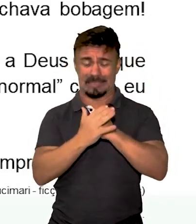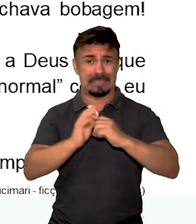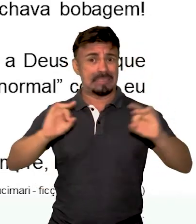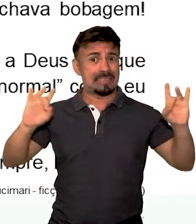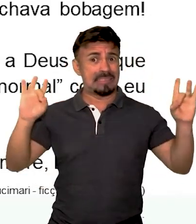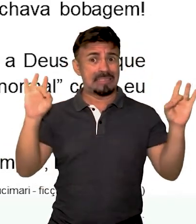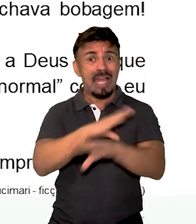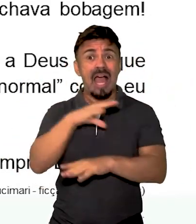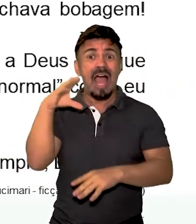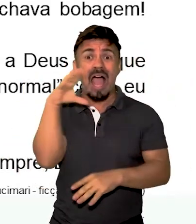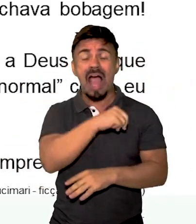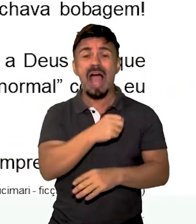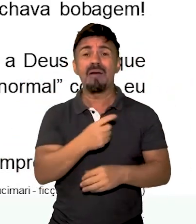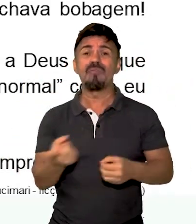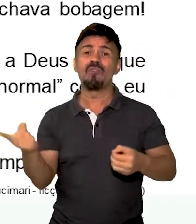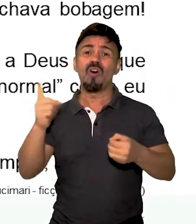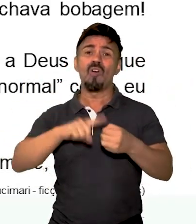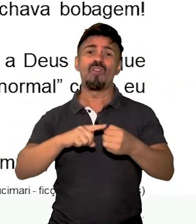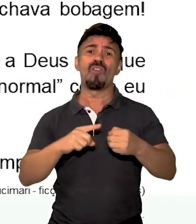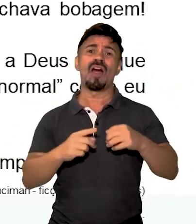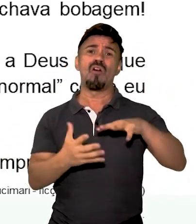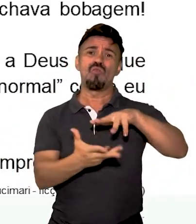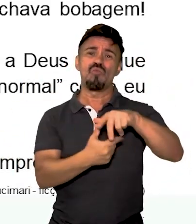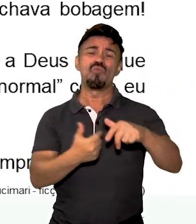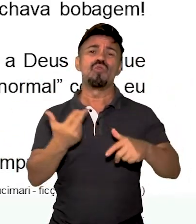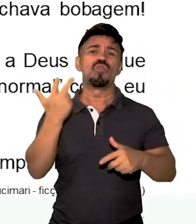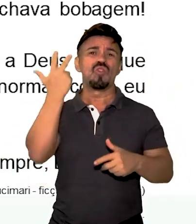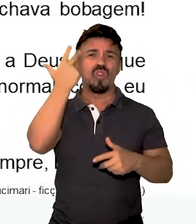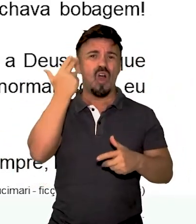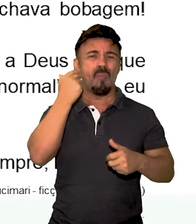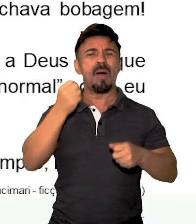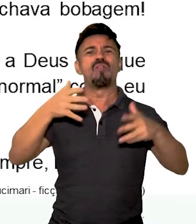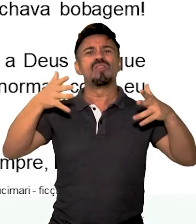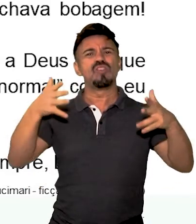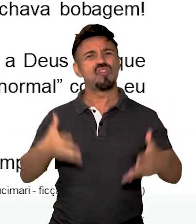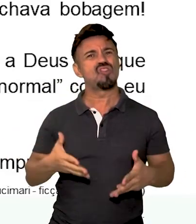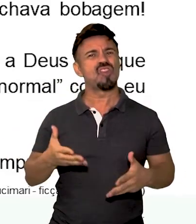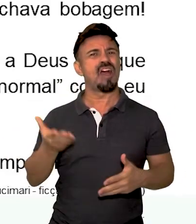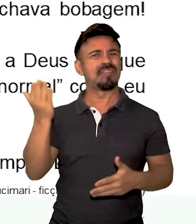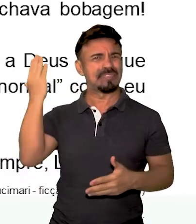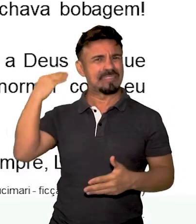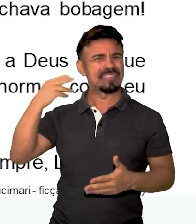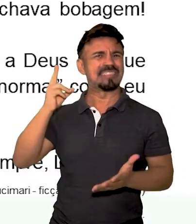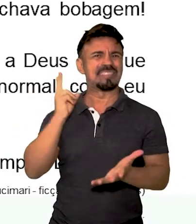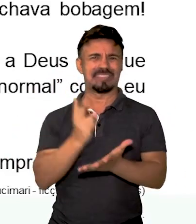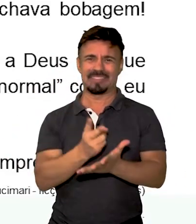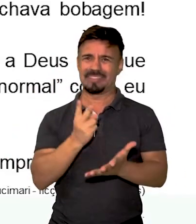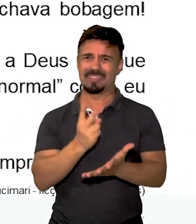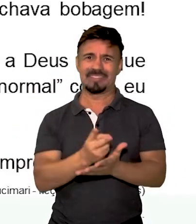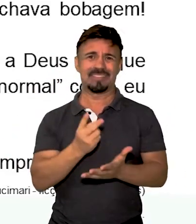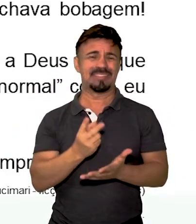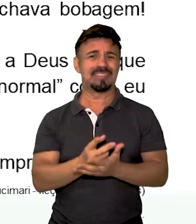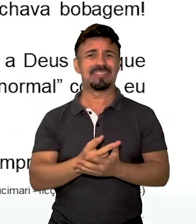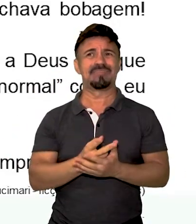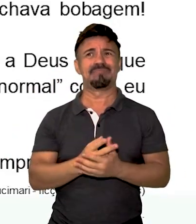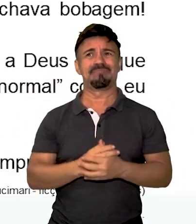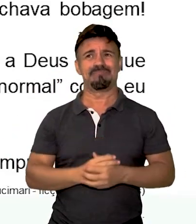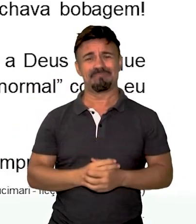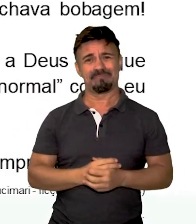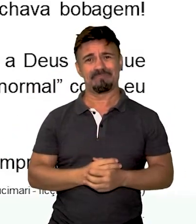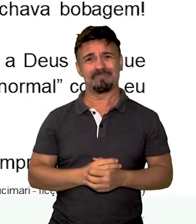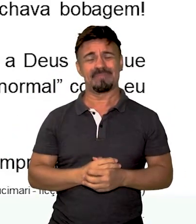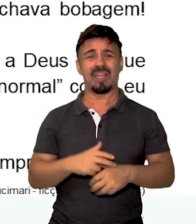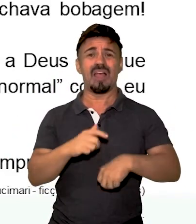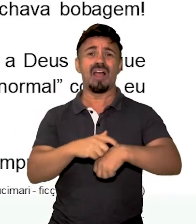logo e o mundo volte a ser chato e normal, como eu sempre achei que era. Fui, véi. Hora